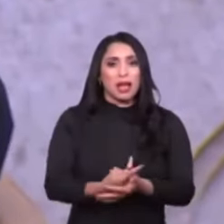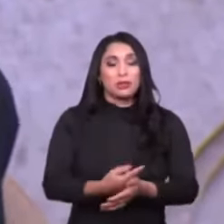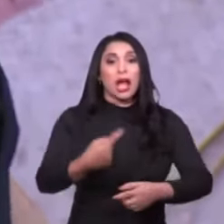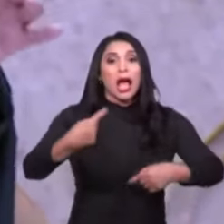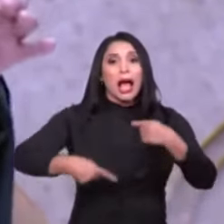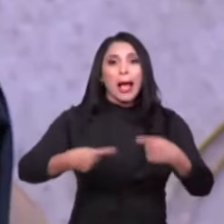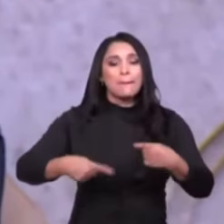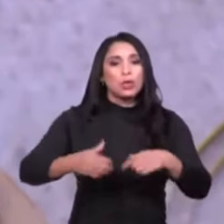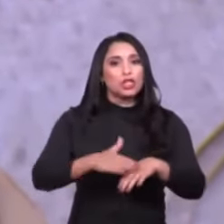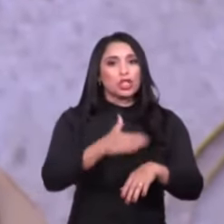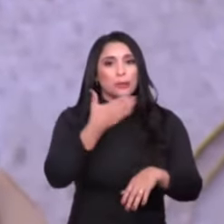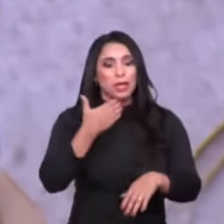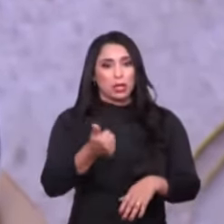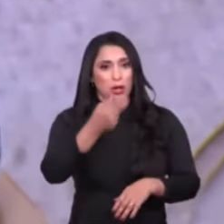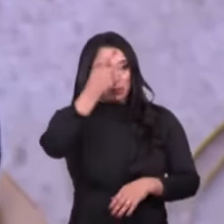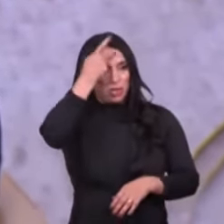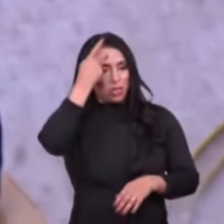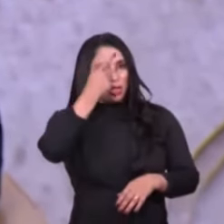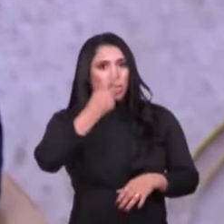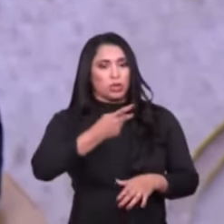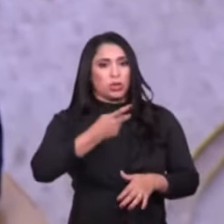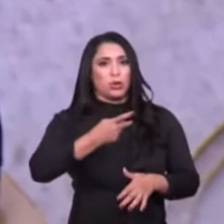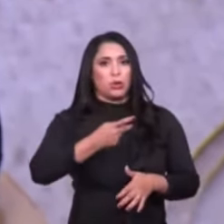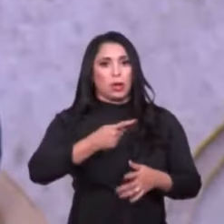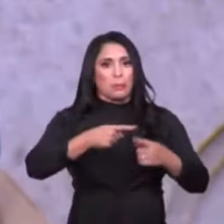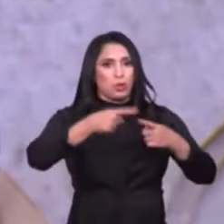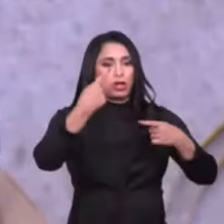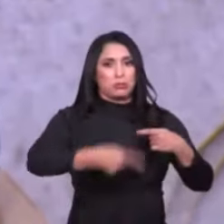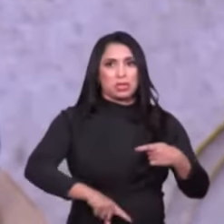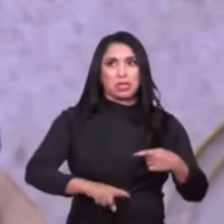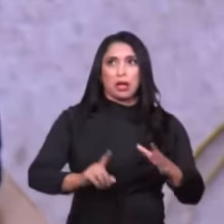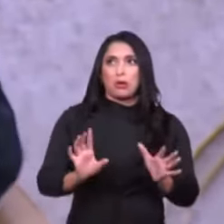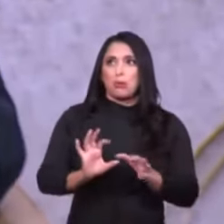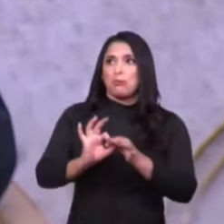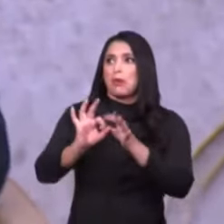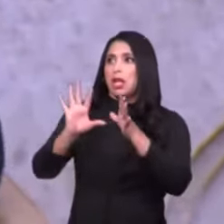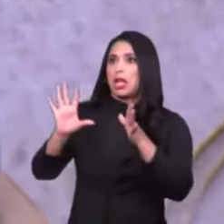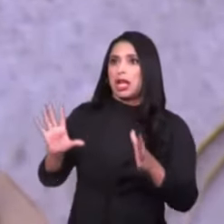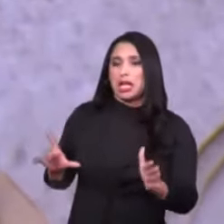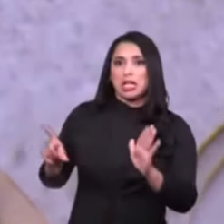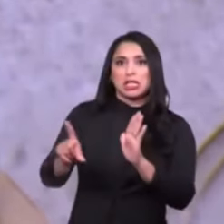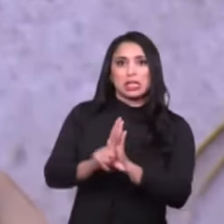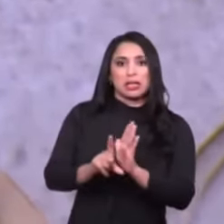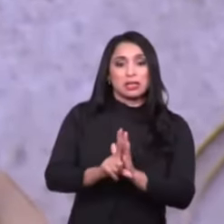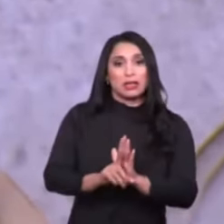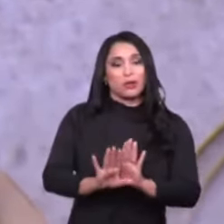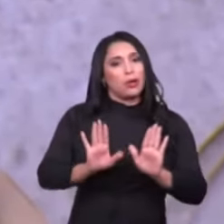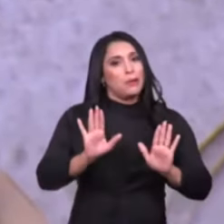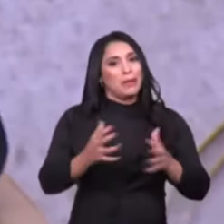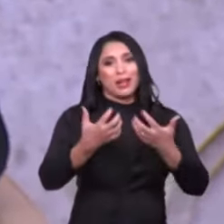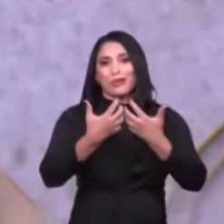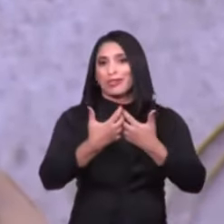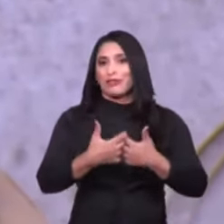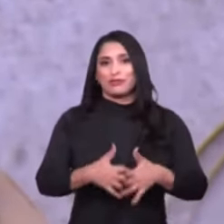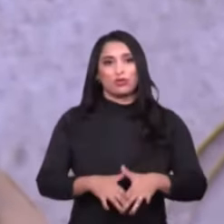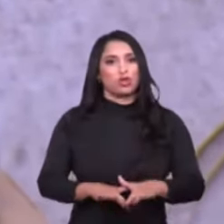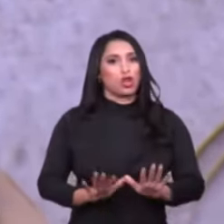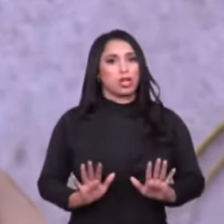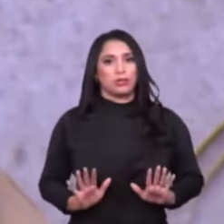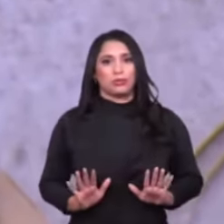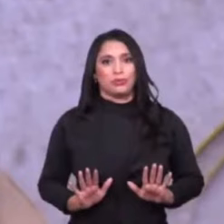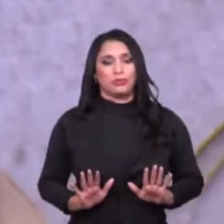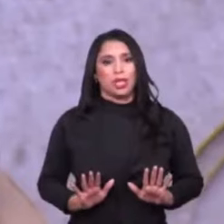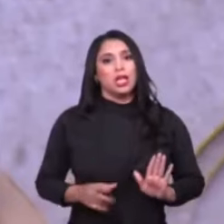quem defenda a repressão, seja quem defenda a legalização, a premissa de que não está funcionando, ela é elementar